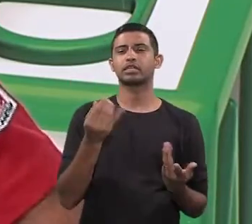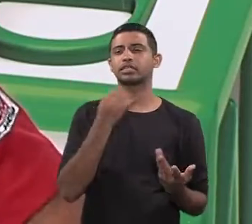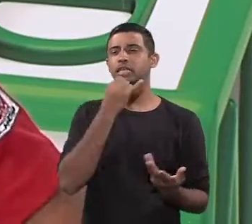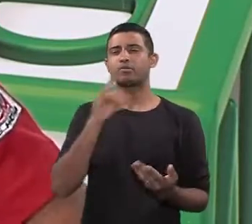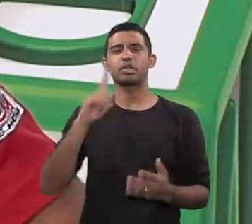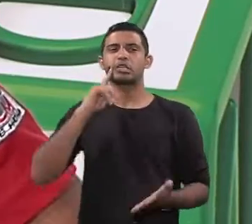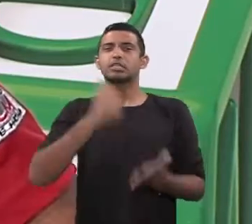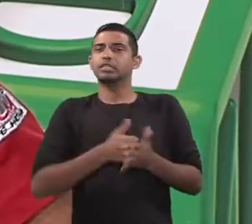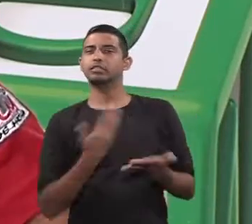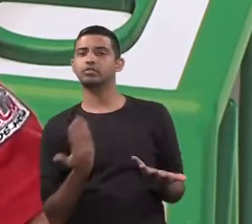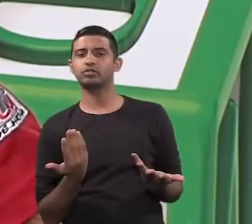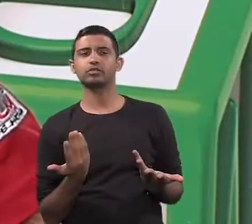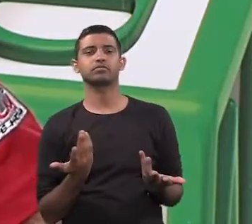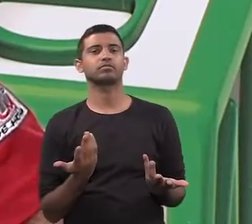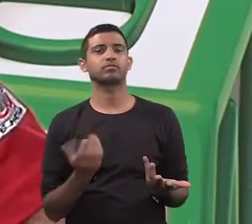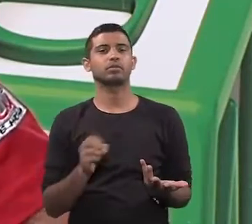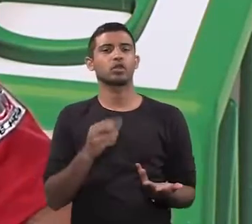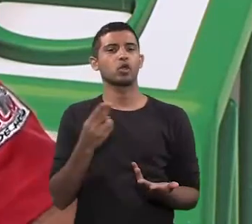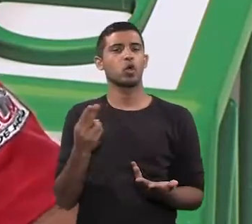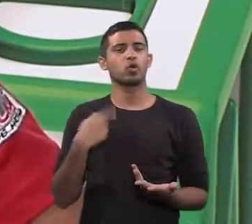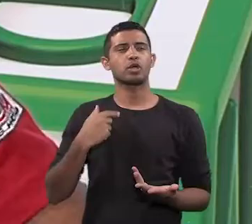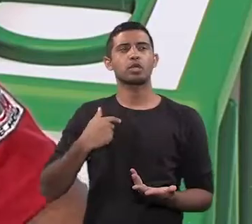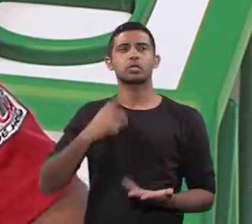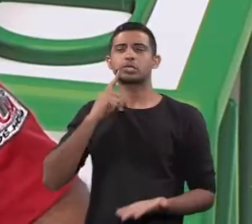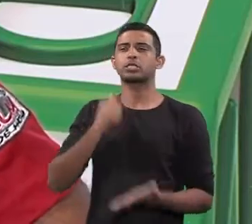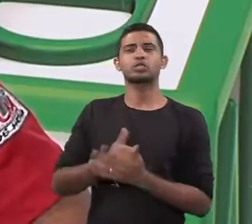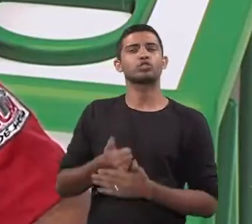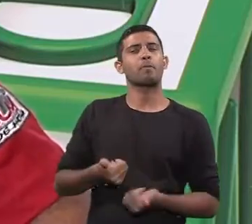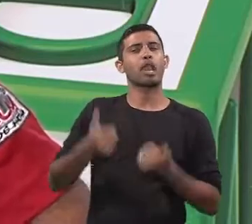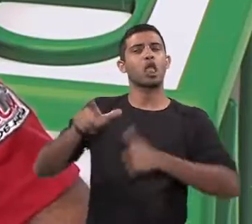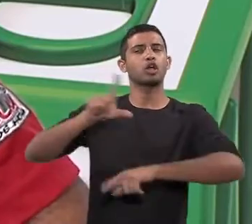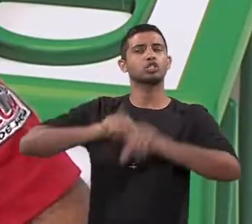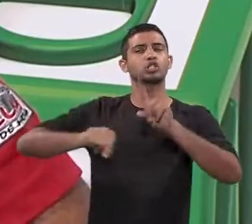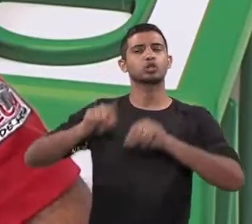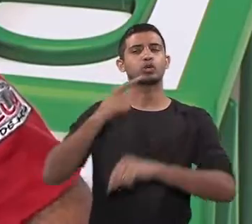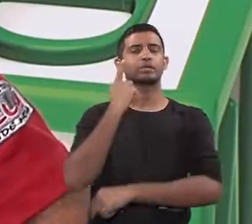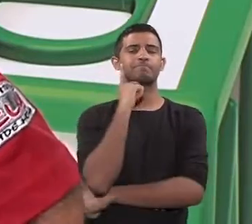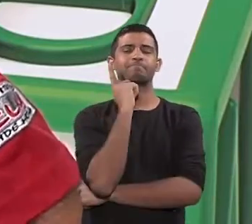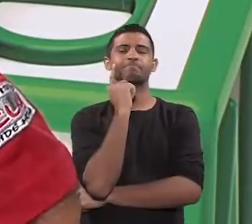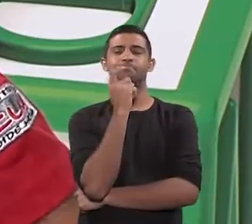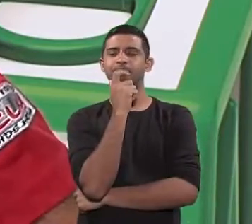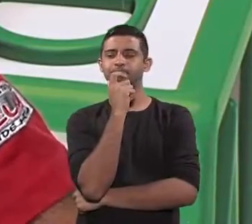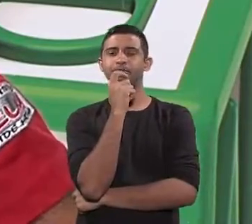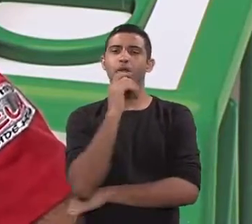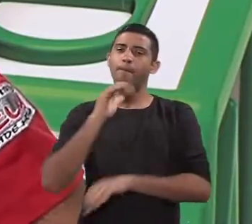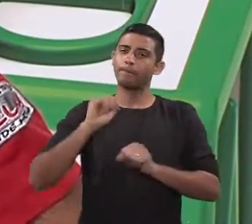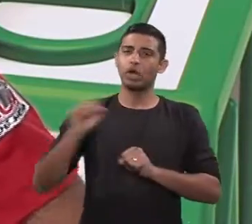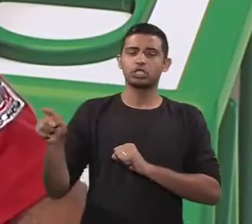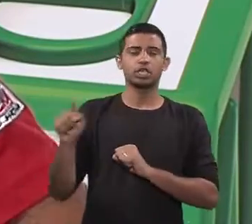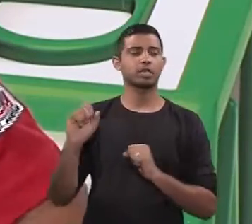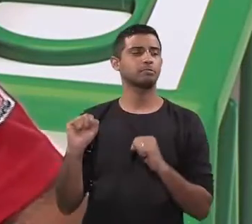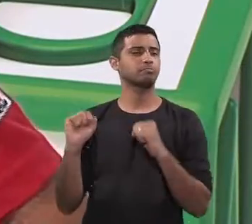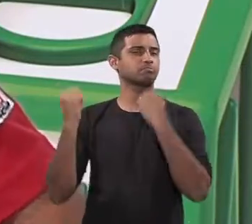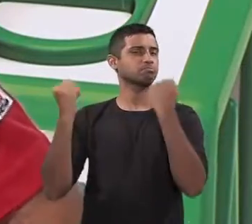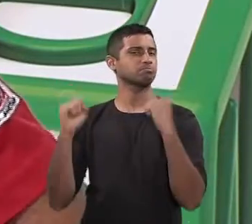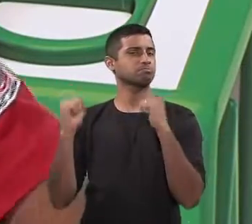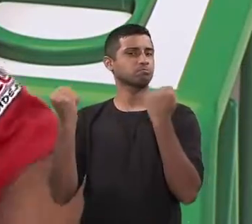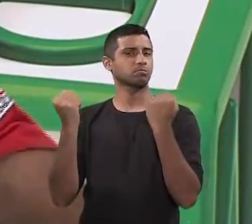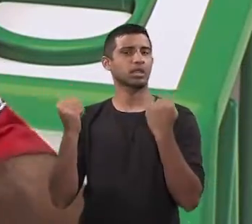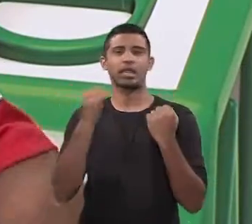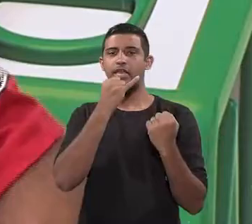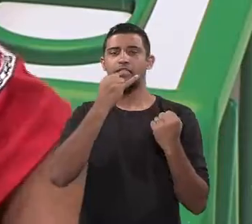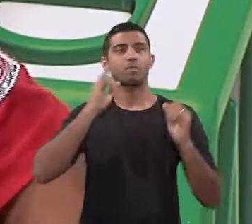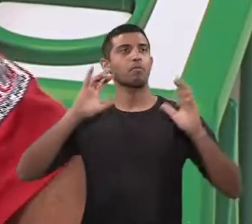que tomar decisões, de você ter que fazer uma melhor escolha, seja ela no momento de uma atividade, de